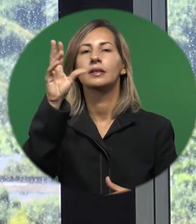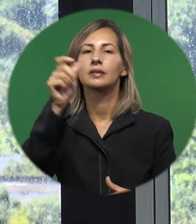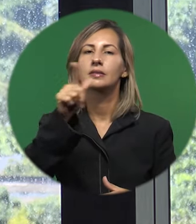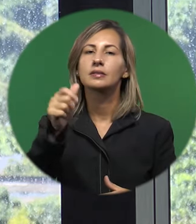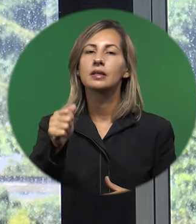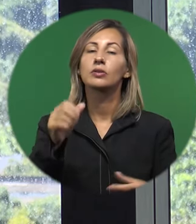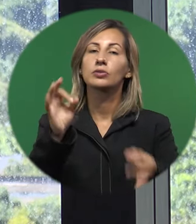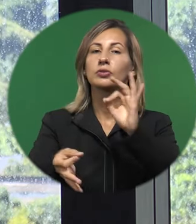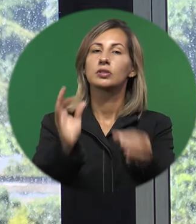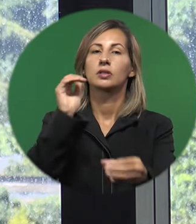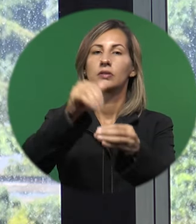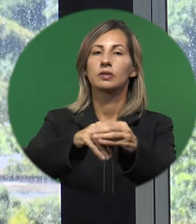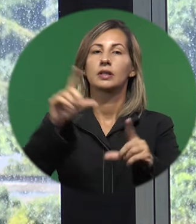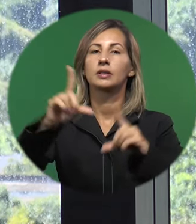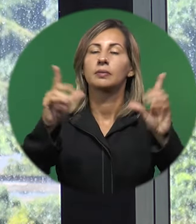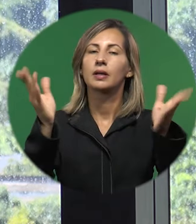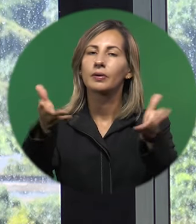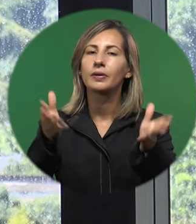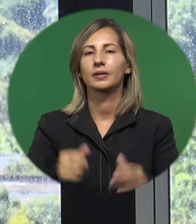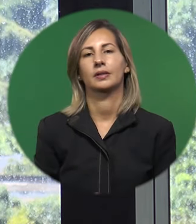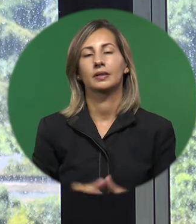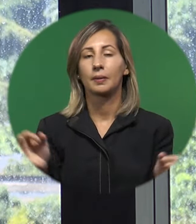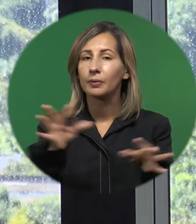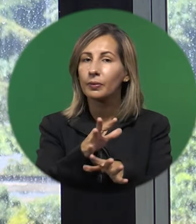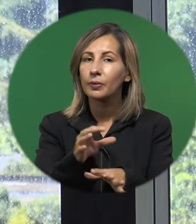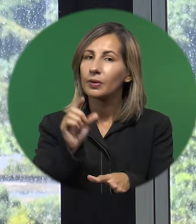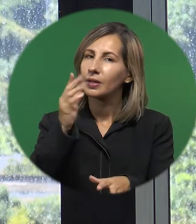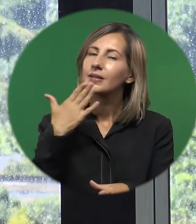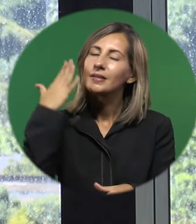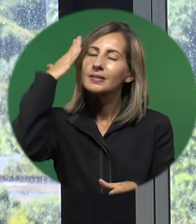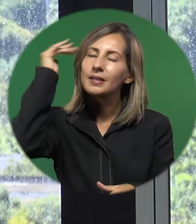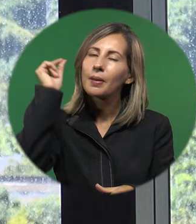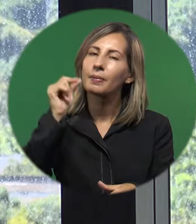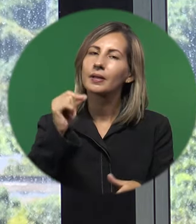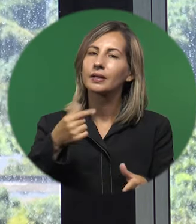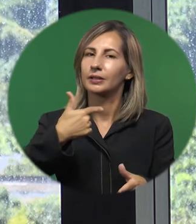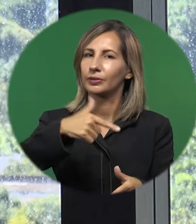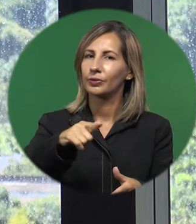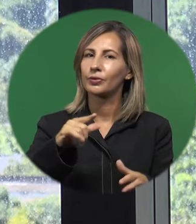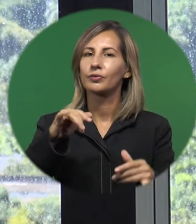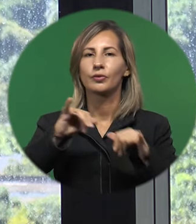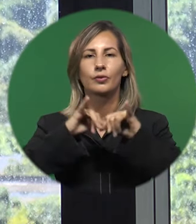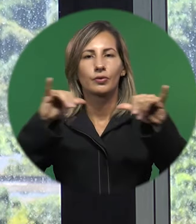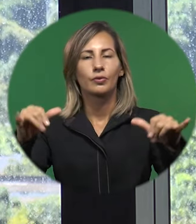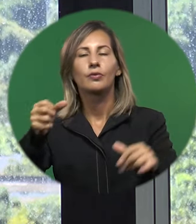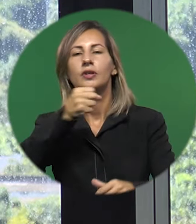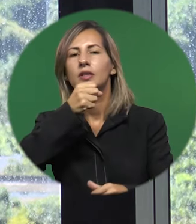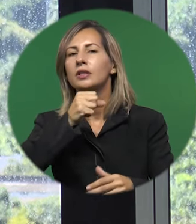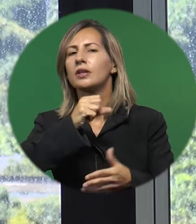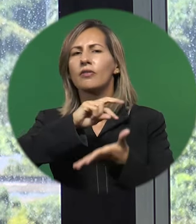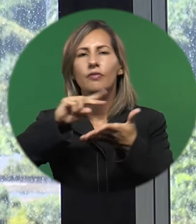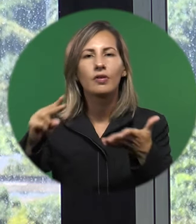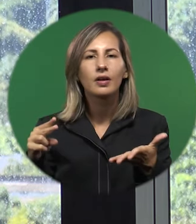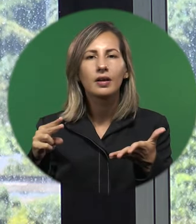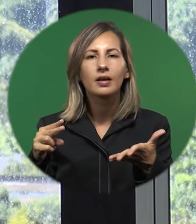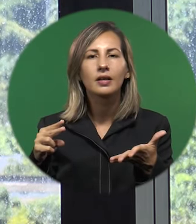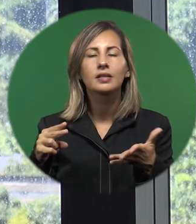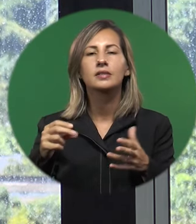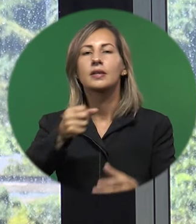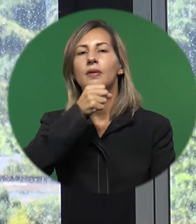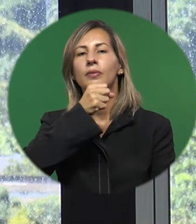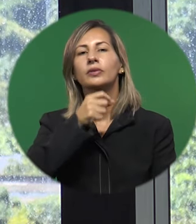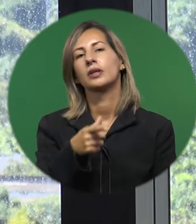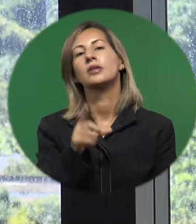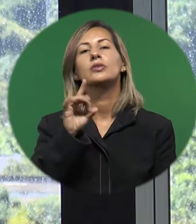Tereza. E o Justiça Eleitoral na TV de hoje fica por aqui, mas você já sabe, se quiser rever essa entrevista ou qualquer uma das